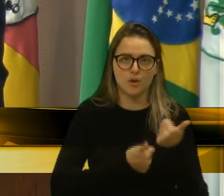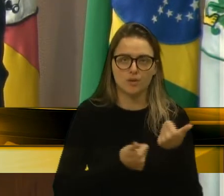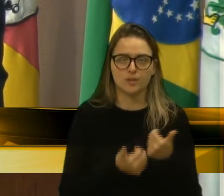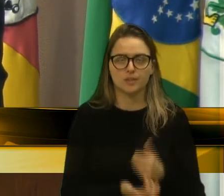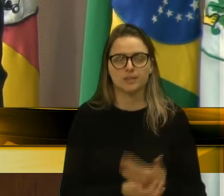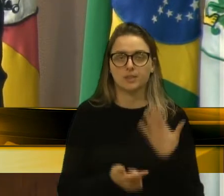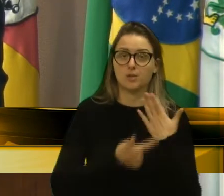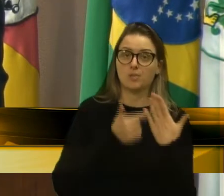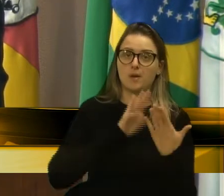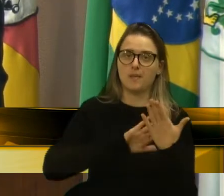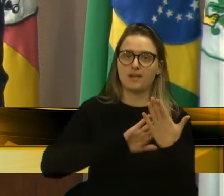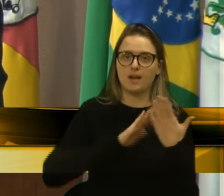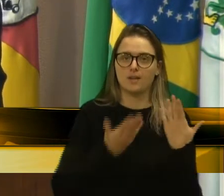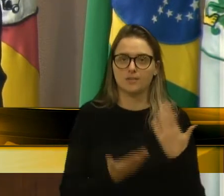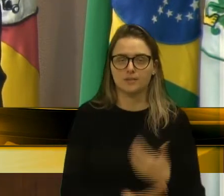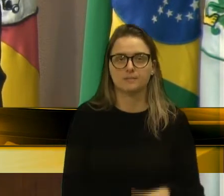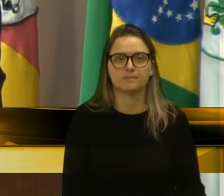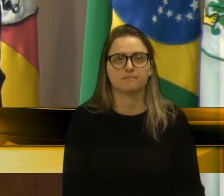sabe?